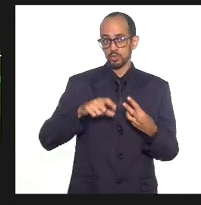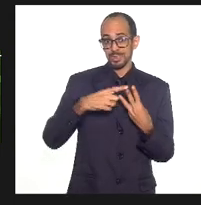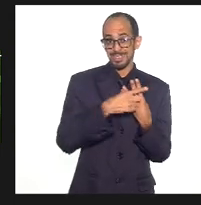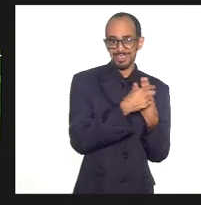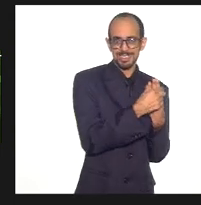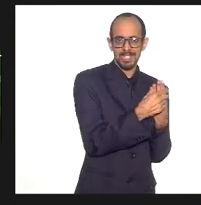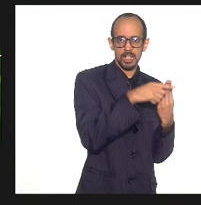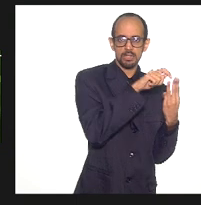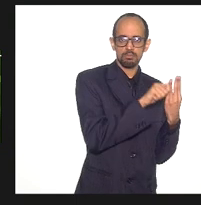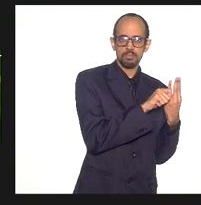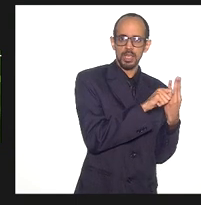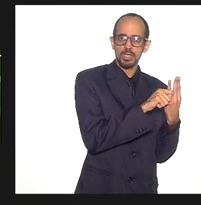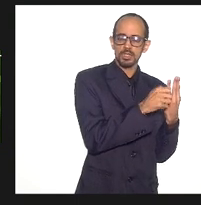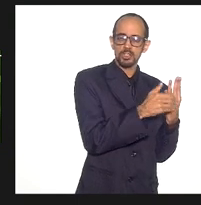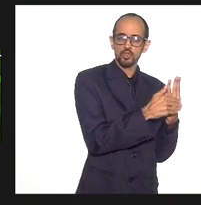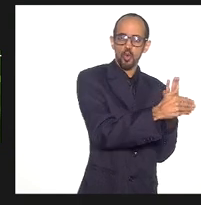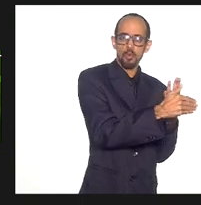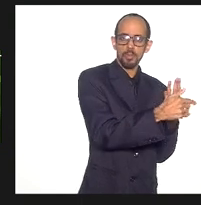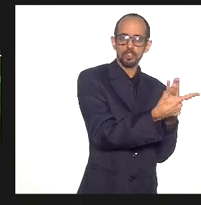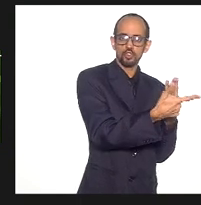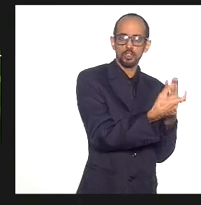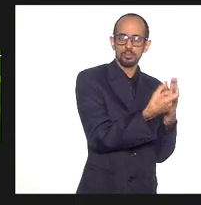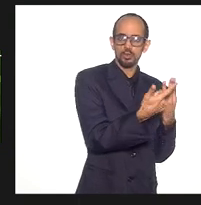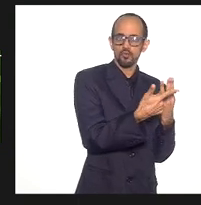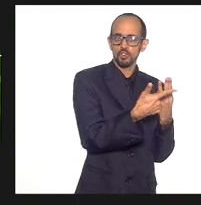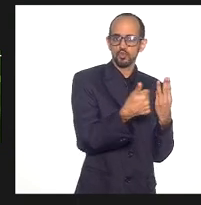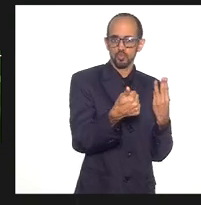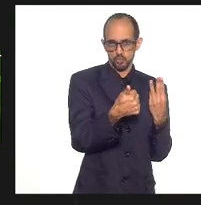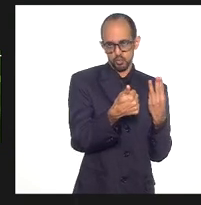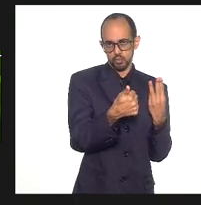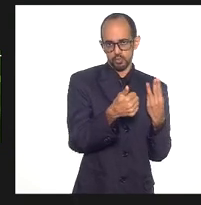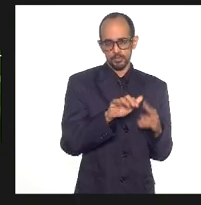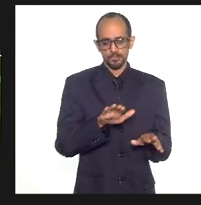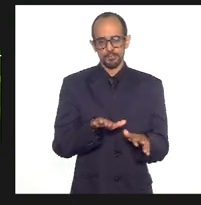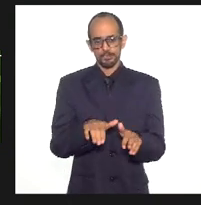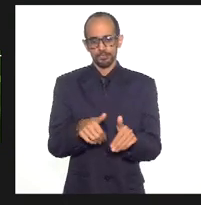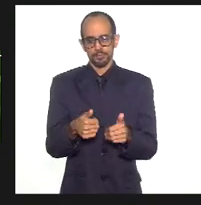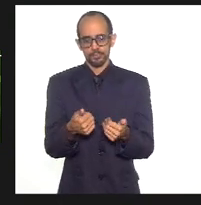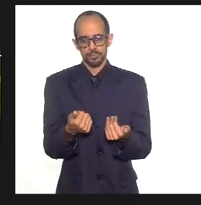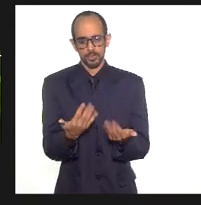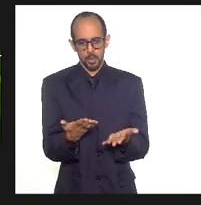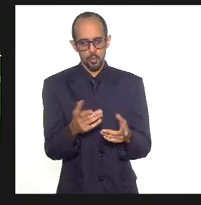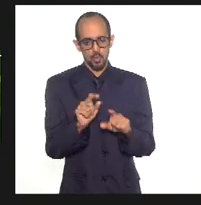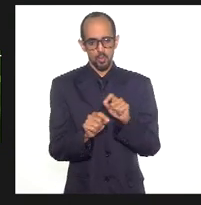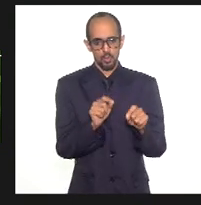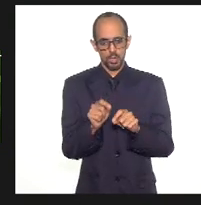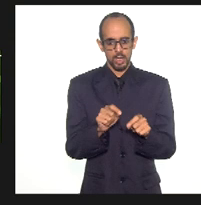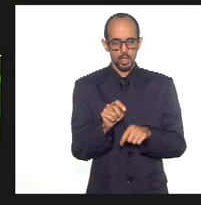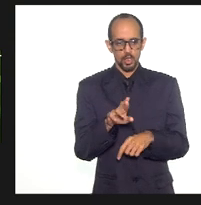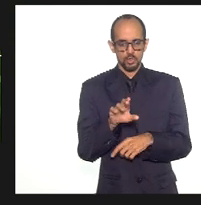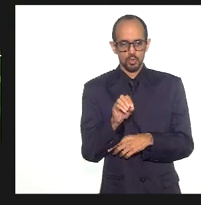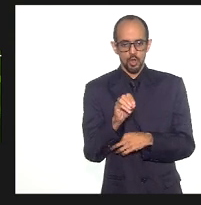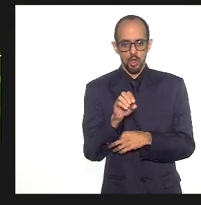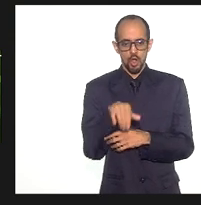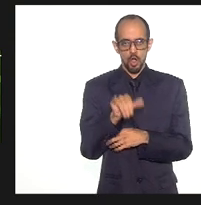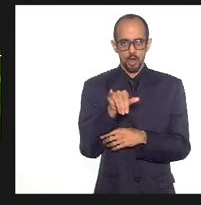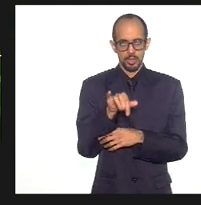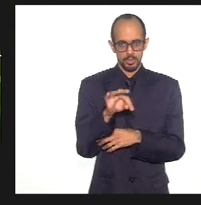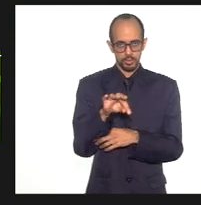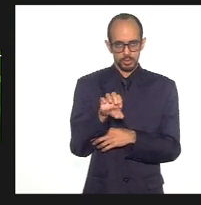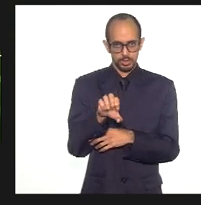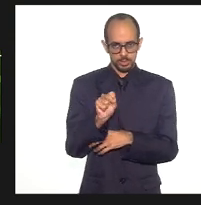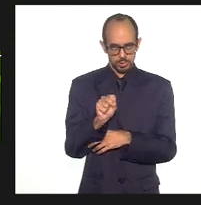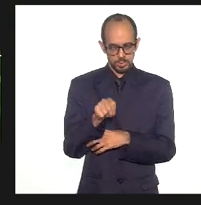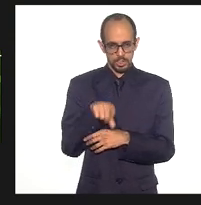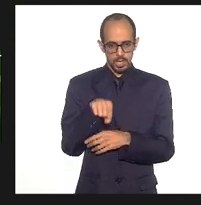Então, iniciando com essa correlação e capturando aqui a questão dos royalties, né? Os royalties, eles incidem sobre a receita bruta